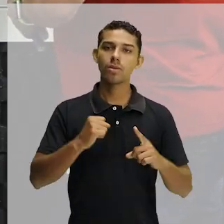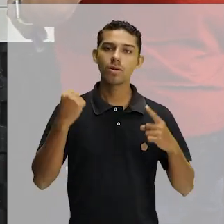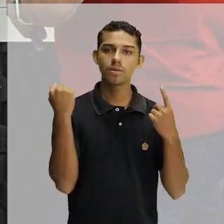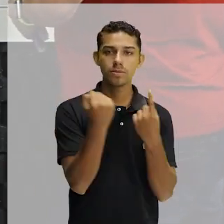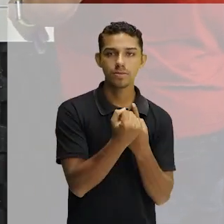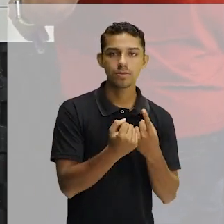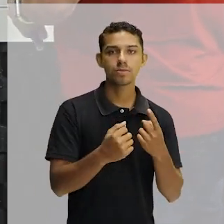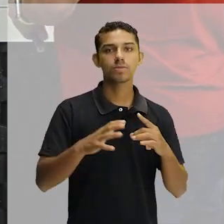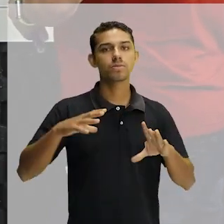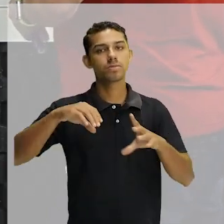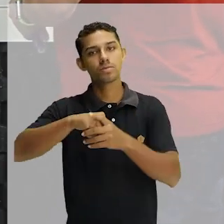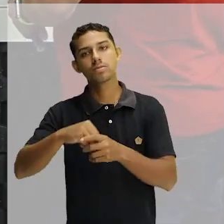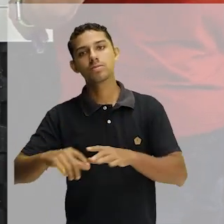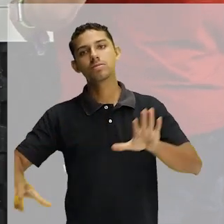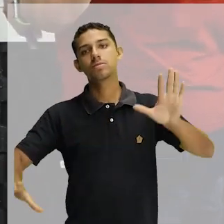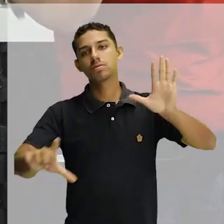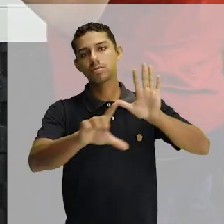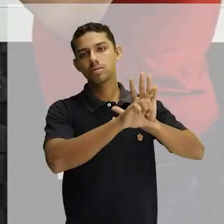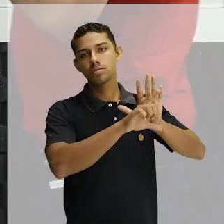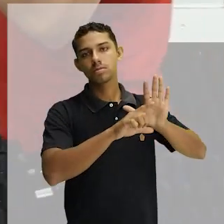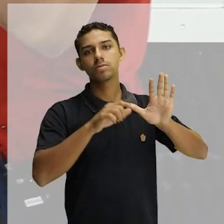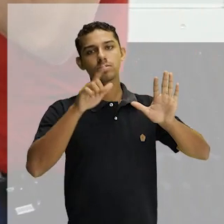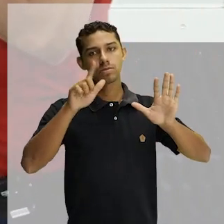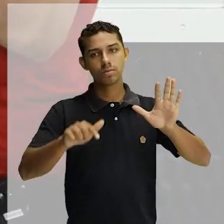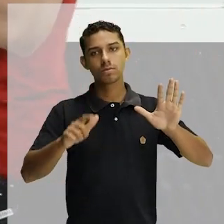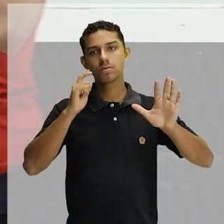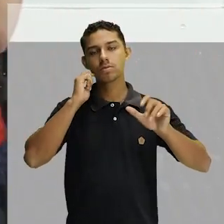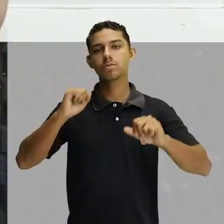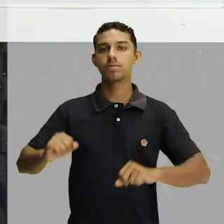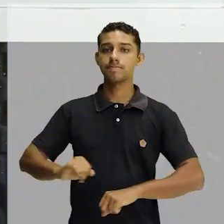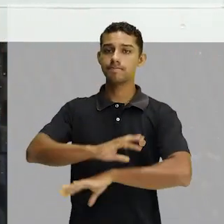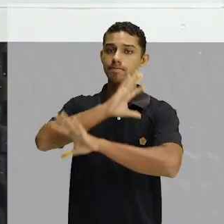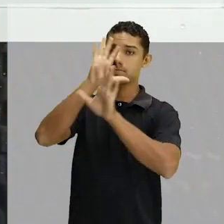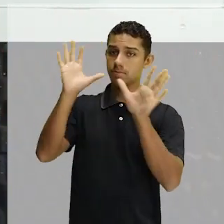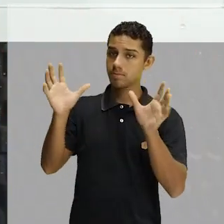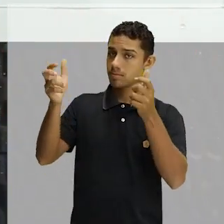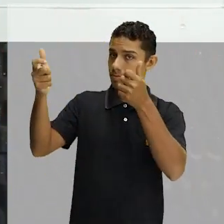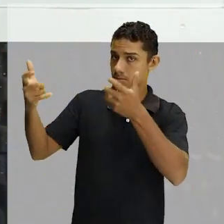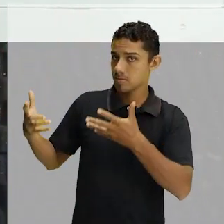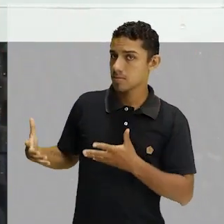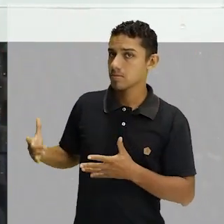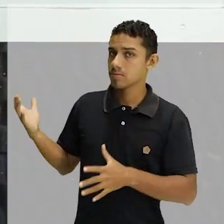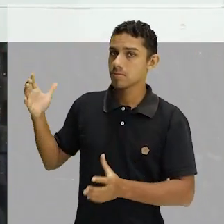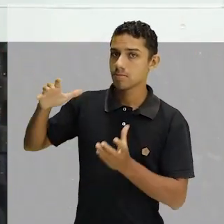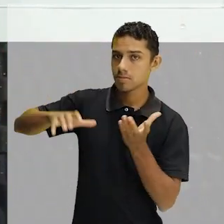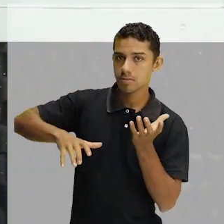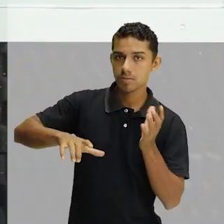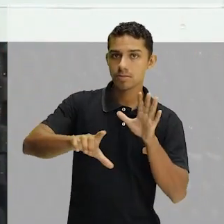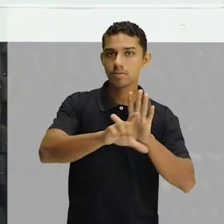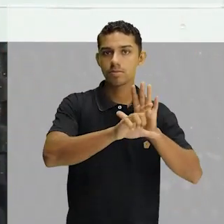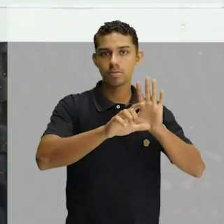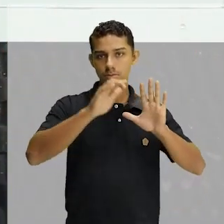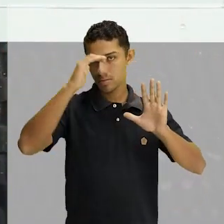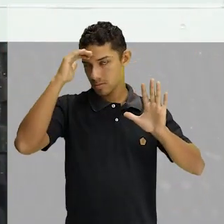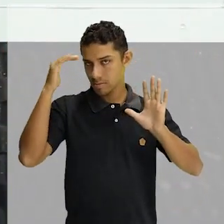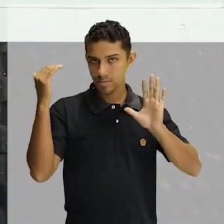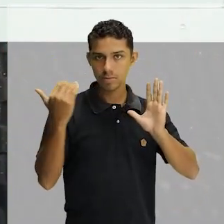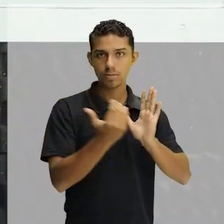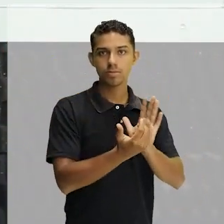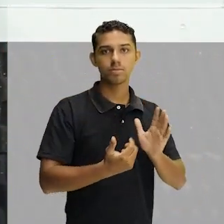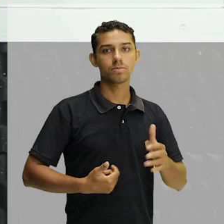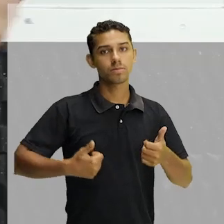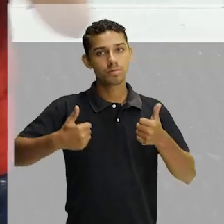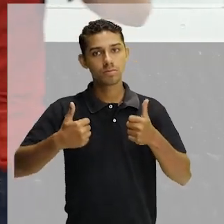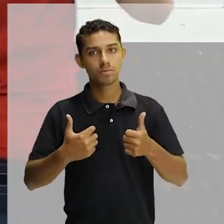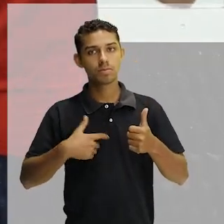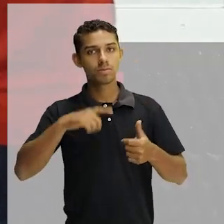lei, e esta lei, ele vai, claro, obviamente, instituir que esta lei vai fundamentar as